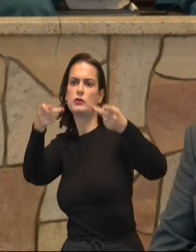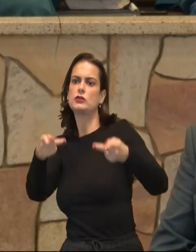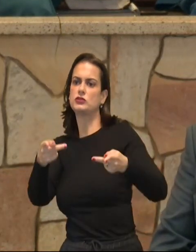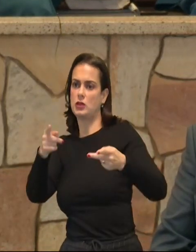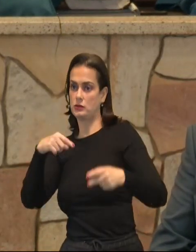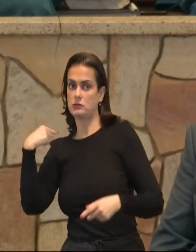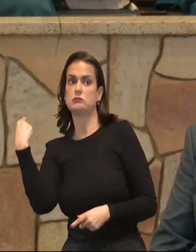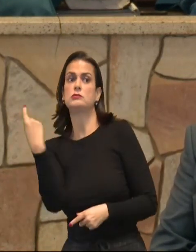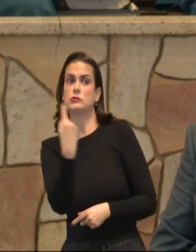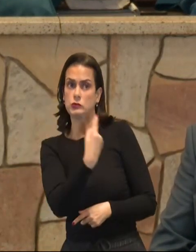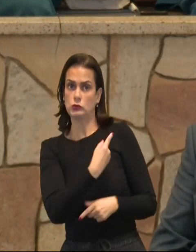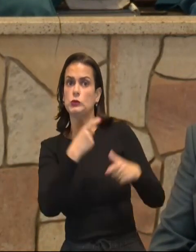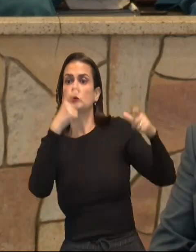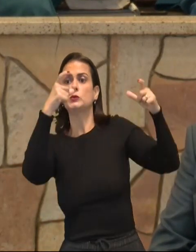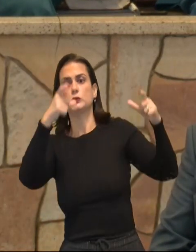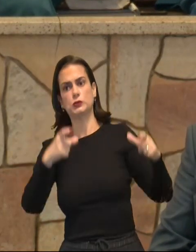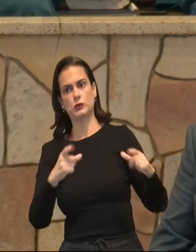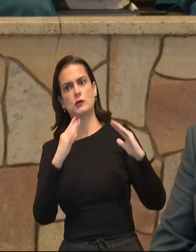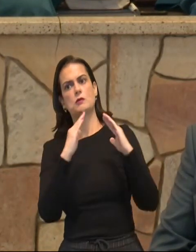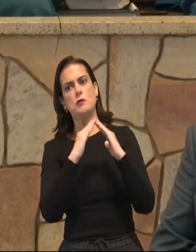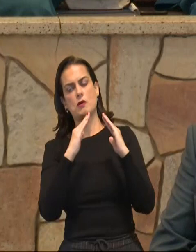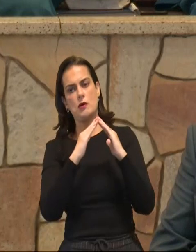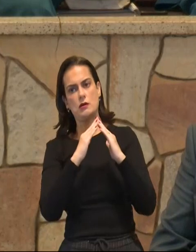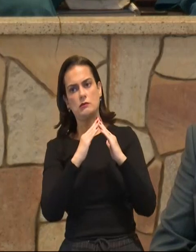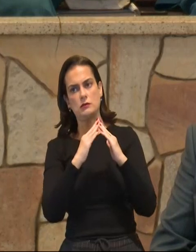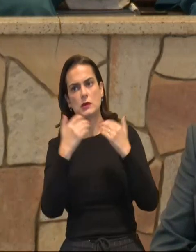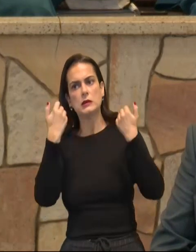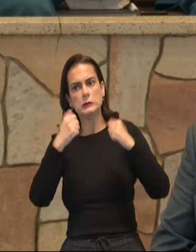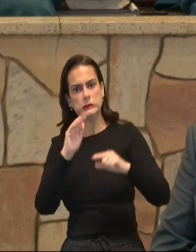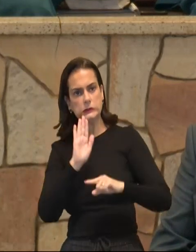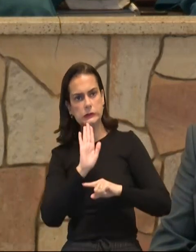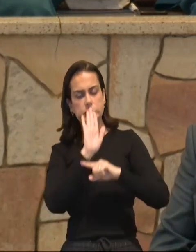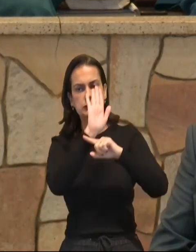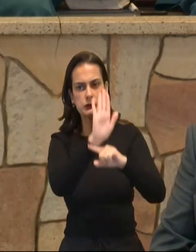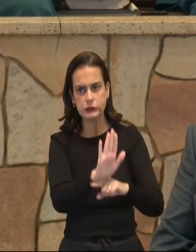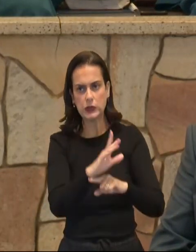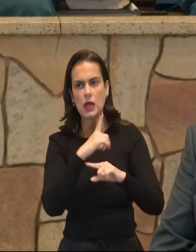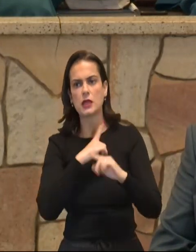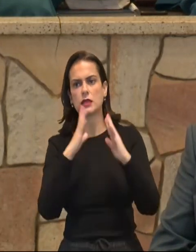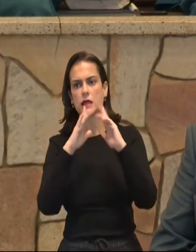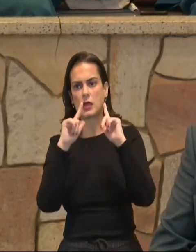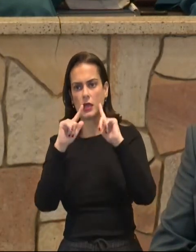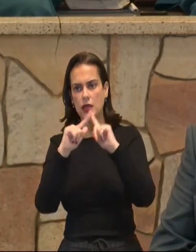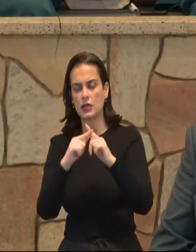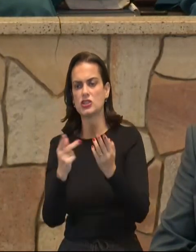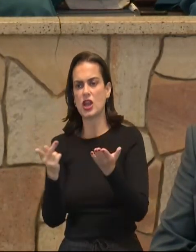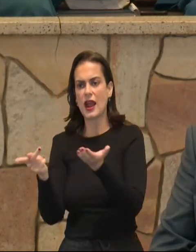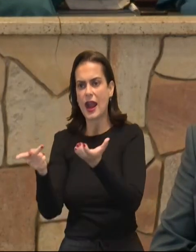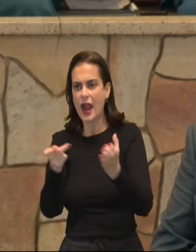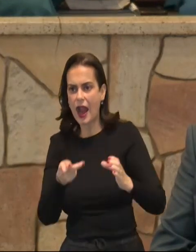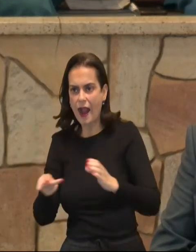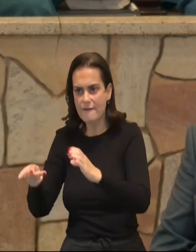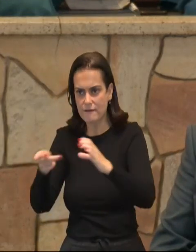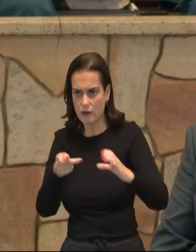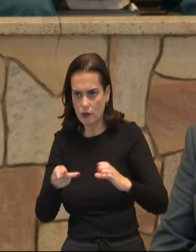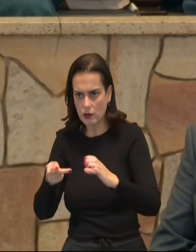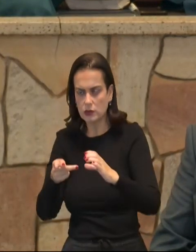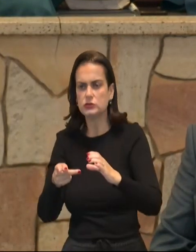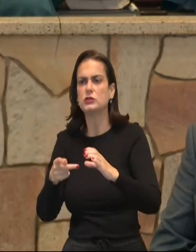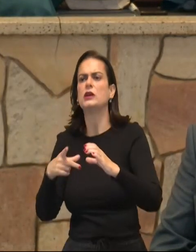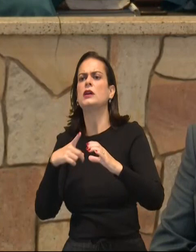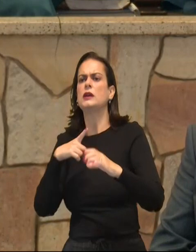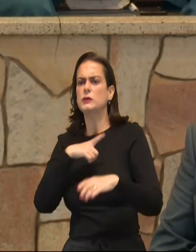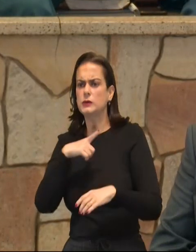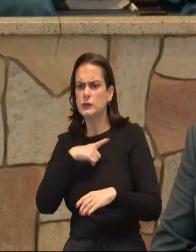queremos abençoar nesta campanha. Temos a congregação em Cavalcante, que faz parte da rede do Distrito Federal, do